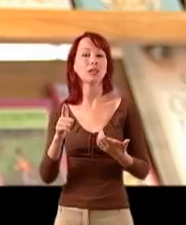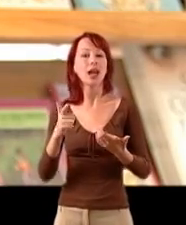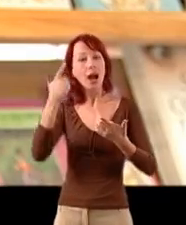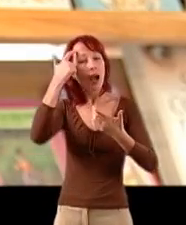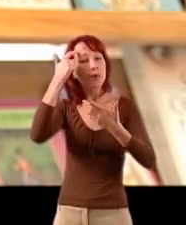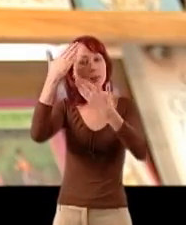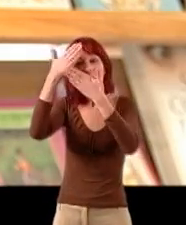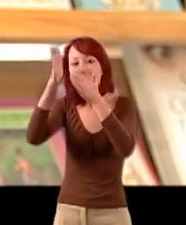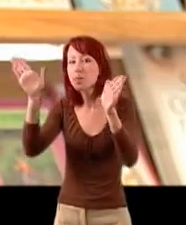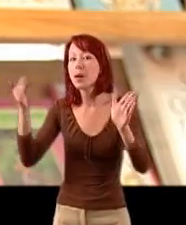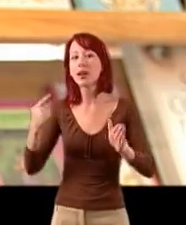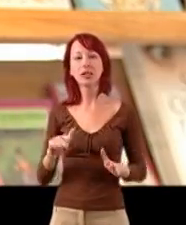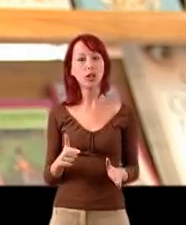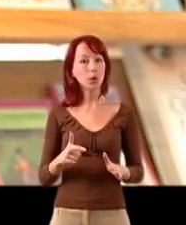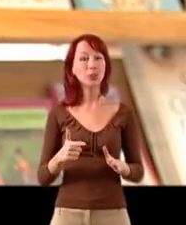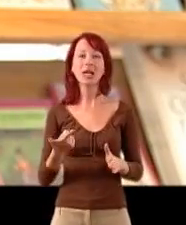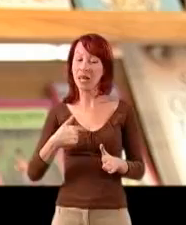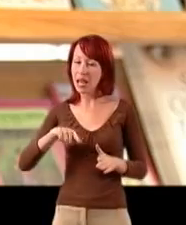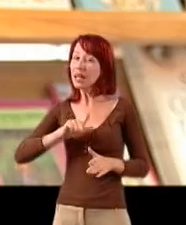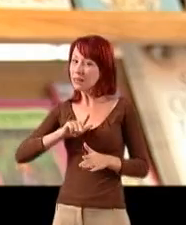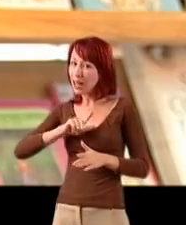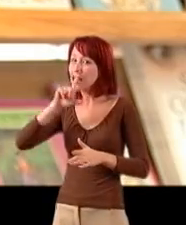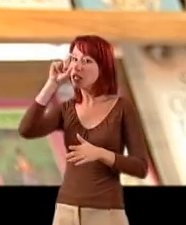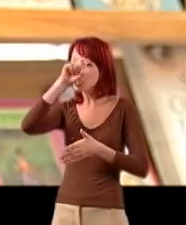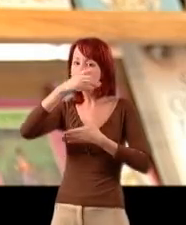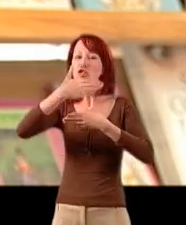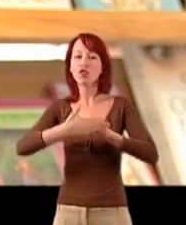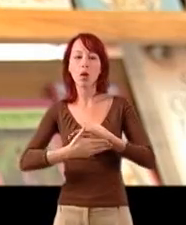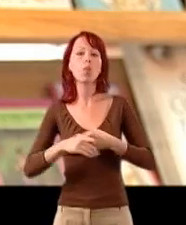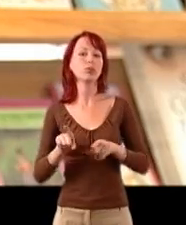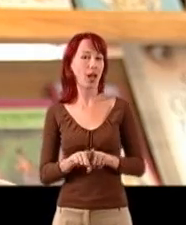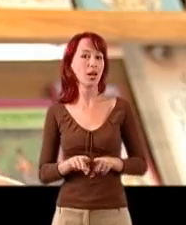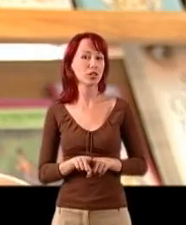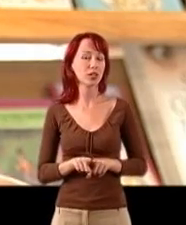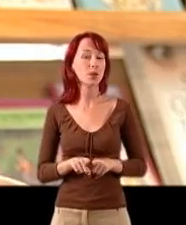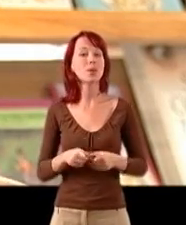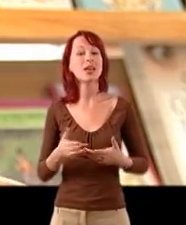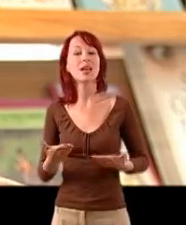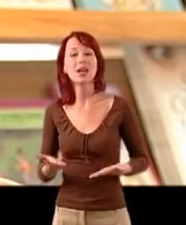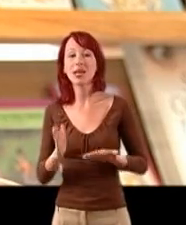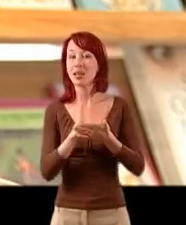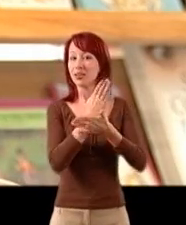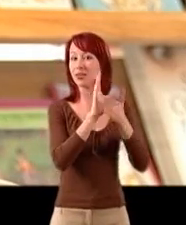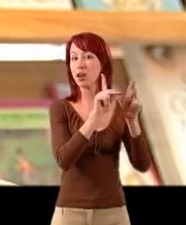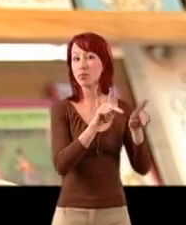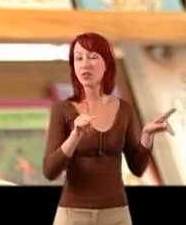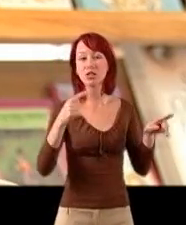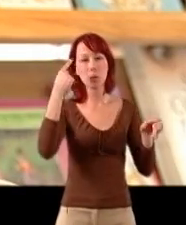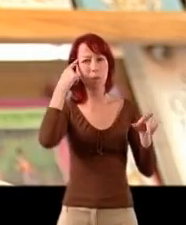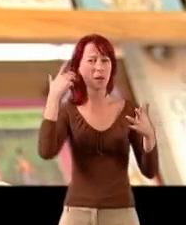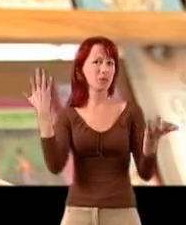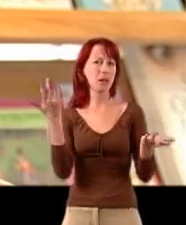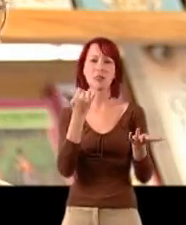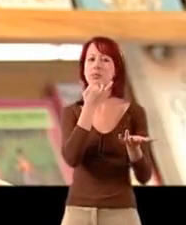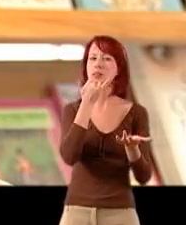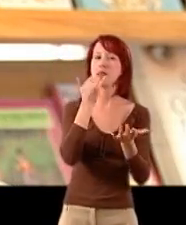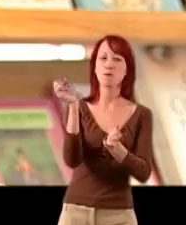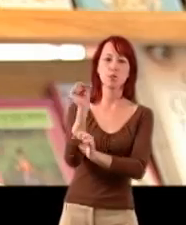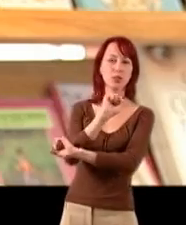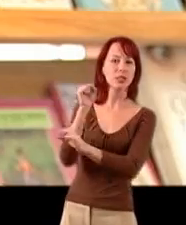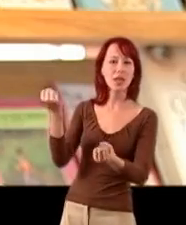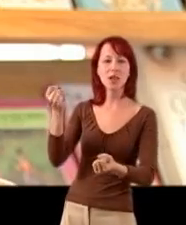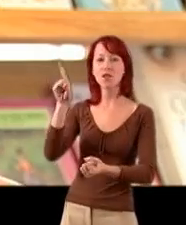visão que a gente tem, a gente lida também com essa dificuldade. Algum professor que acha que é impossível,